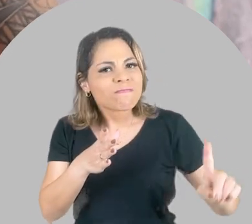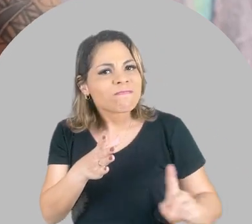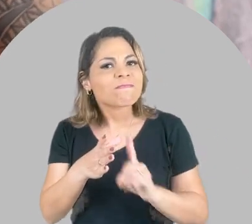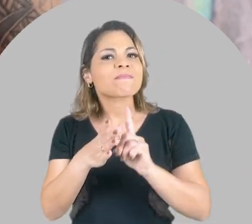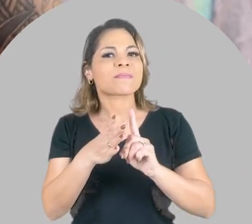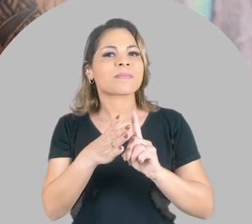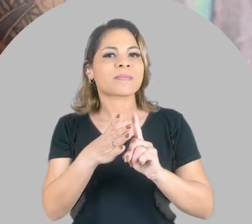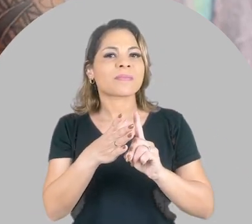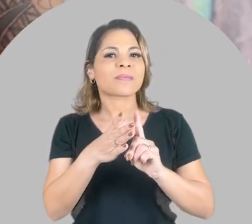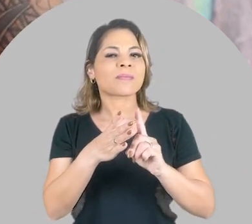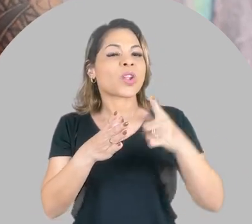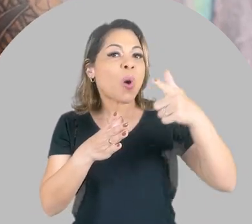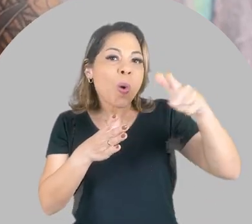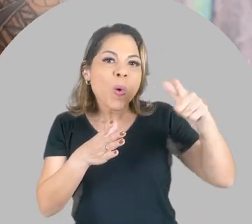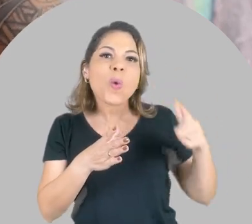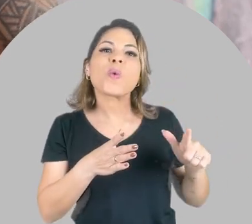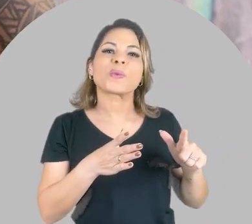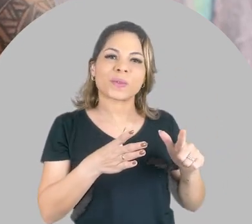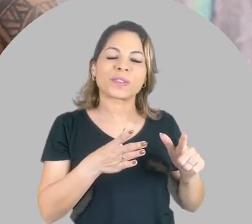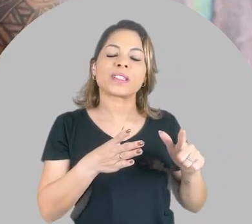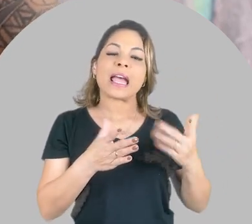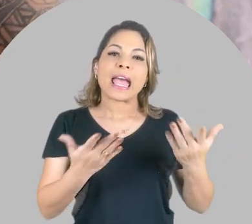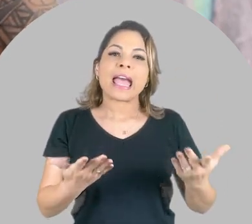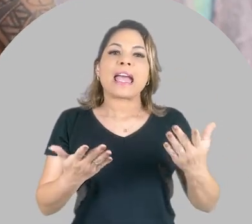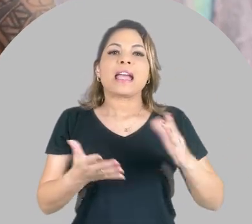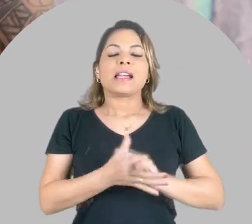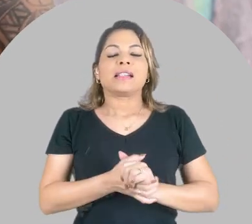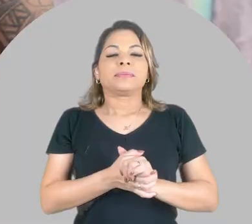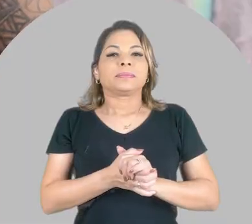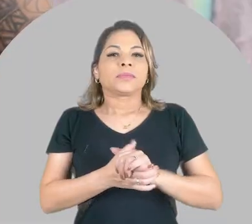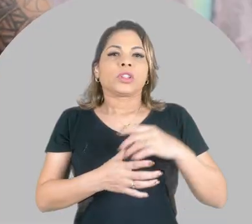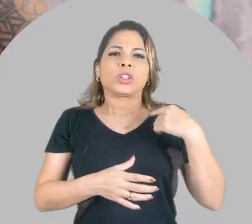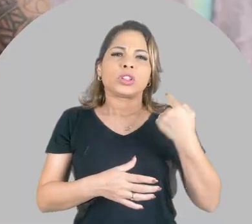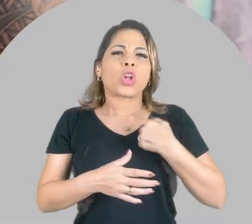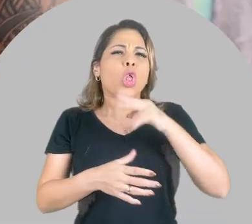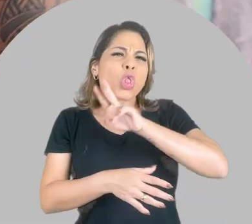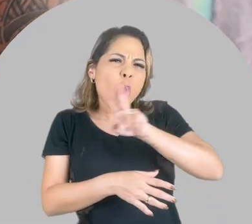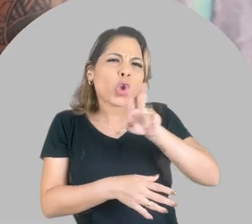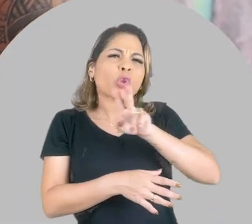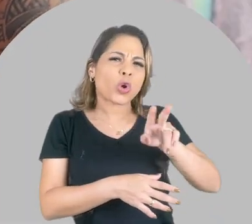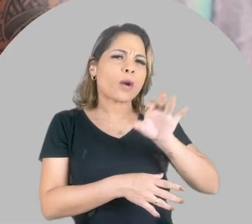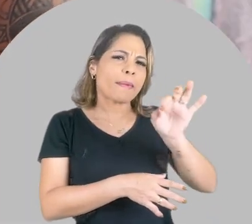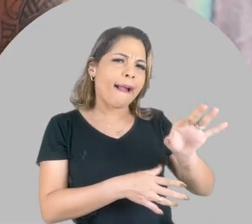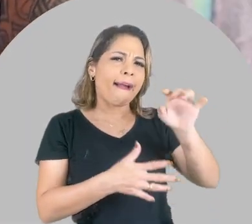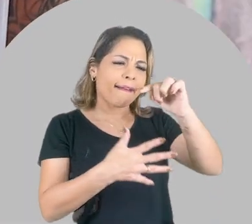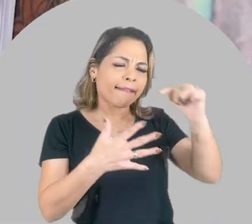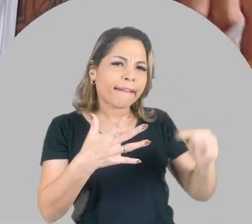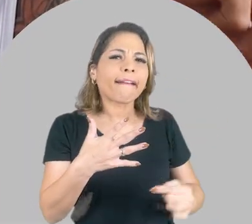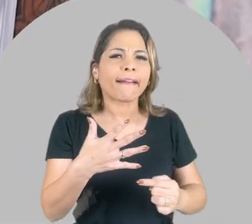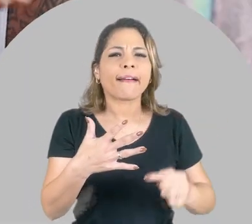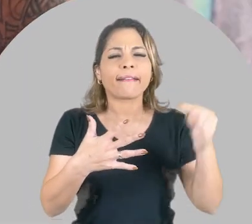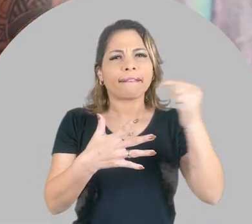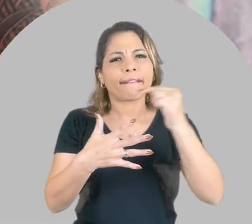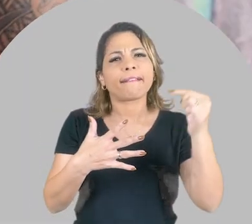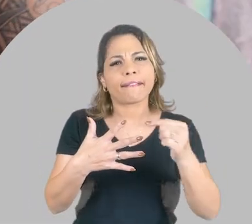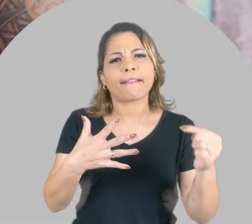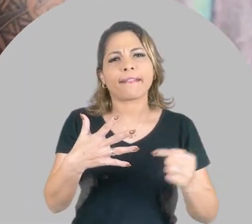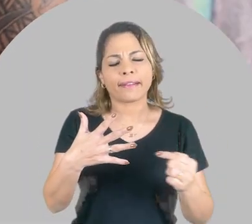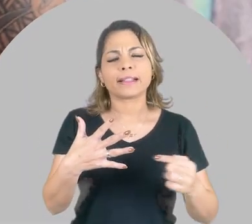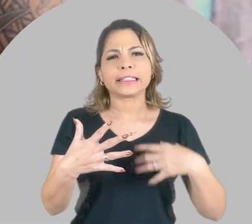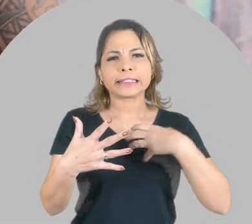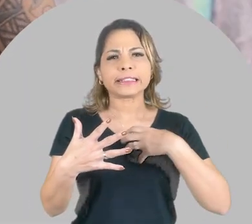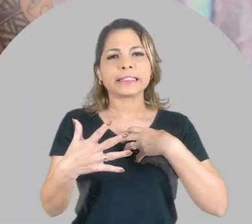uma inclusão de outros elementos que para mim não chegam nem a ser outros elementos. É porque como a gente não mescla já os elementos do hip